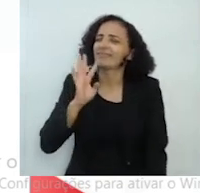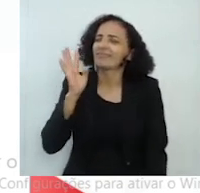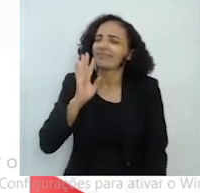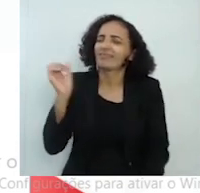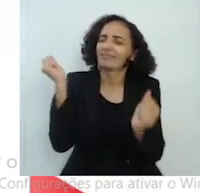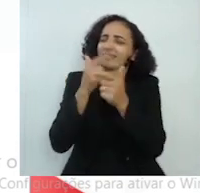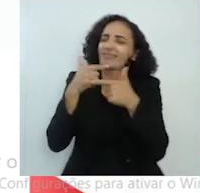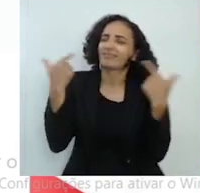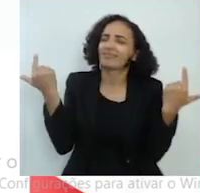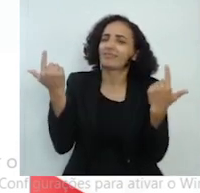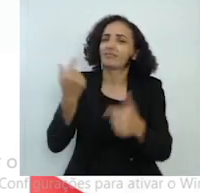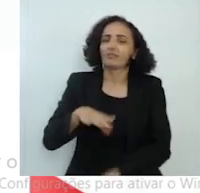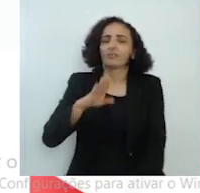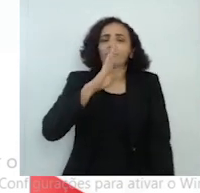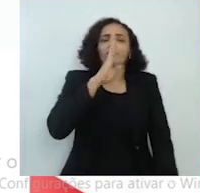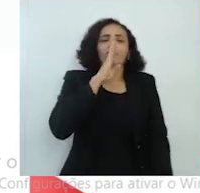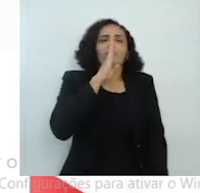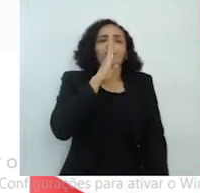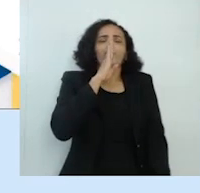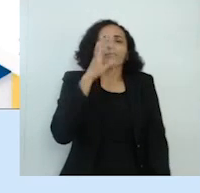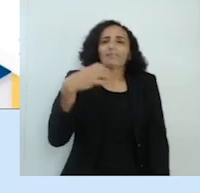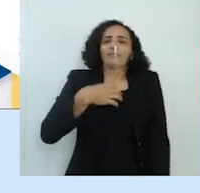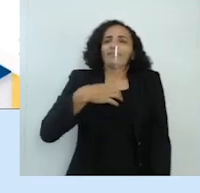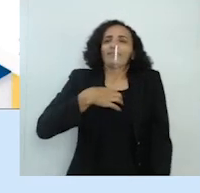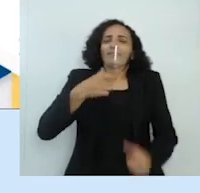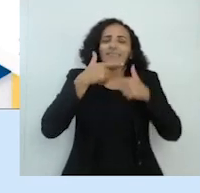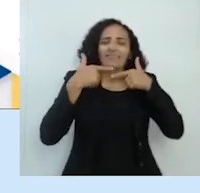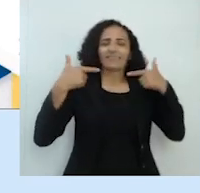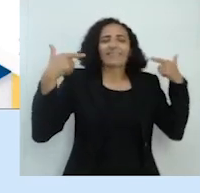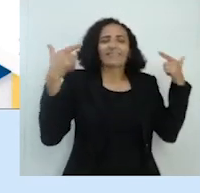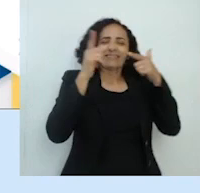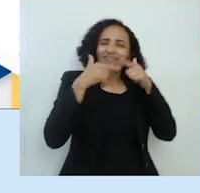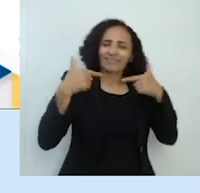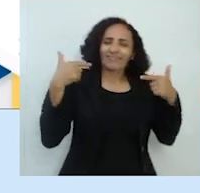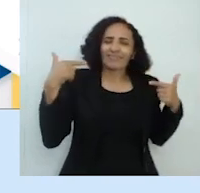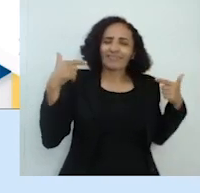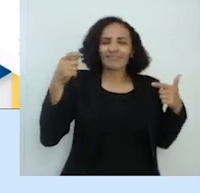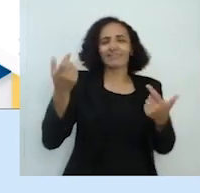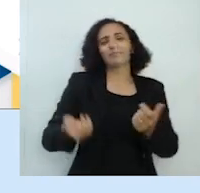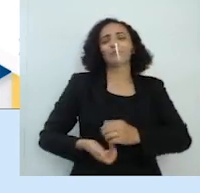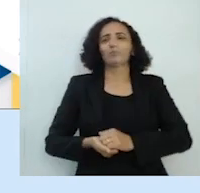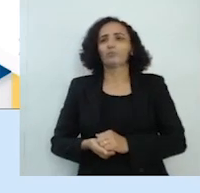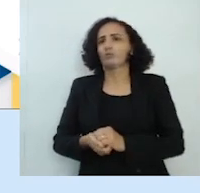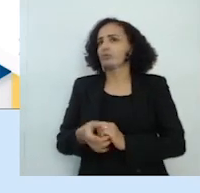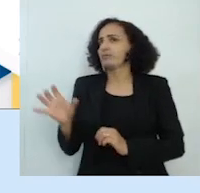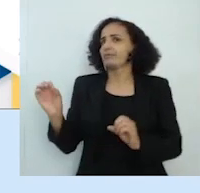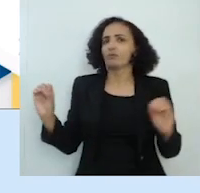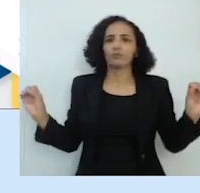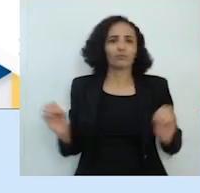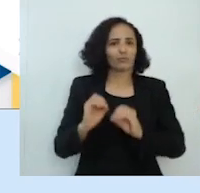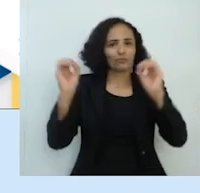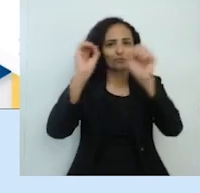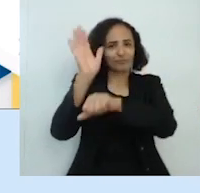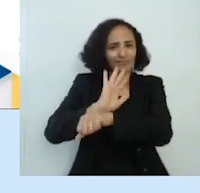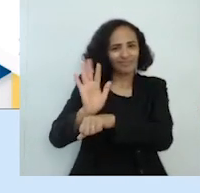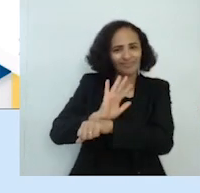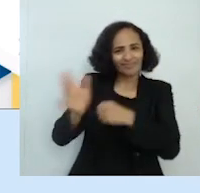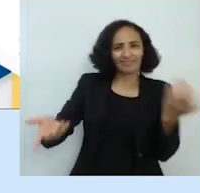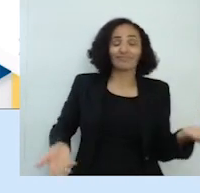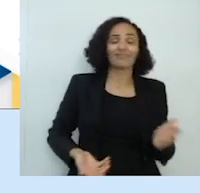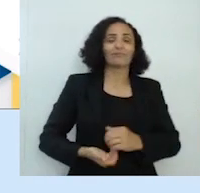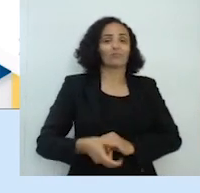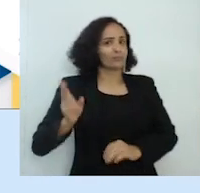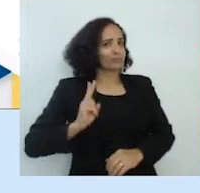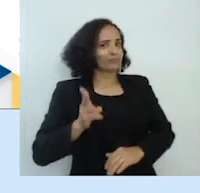hilário. Se dizer uma palavra, a gente morre de rir com ele. Charlie Chaplin. Os filmes ótimos. Então, bora